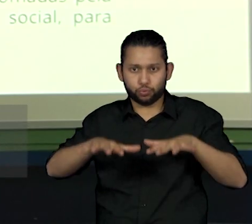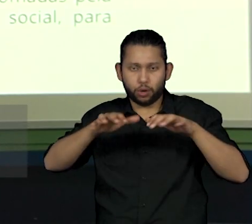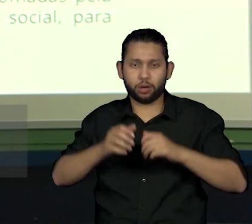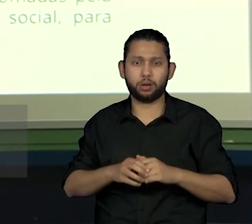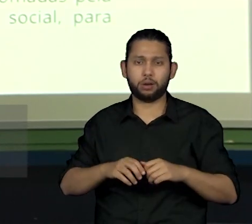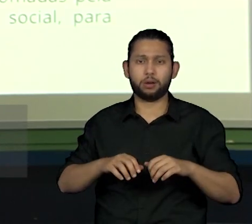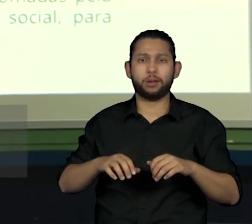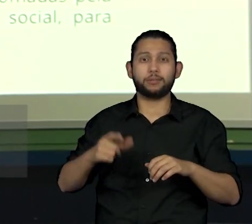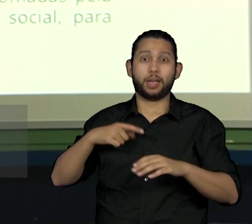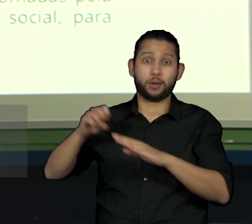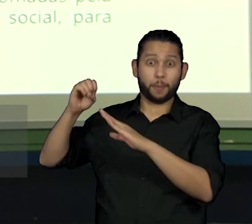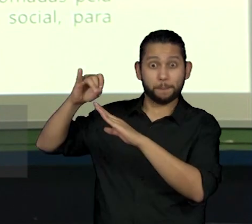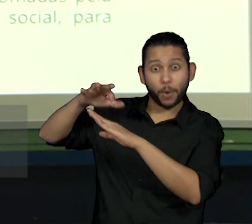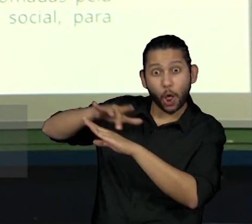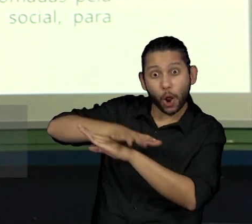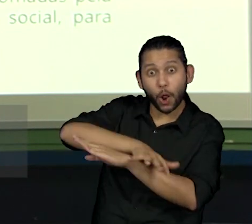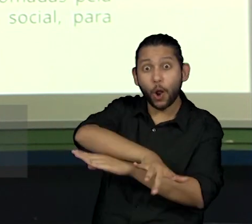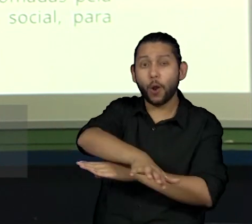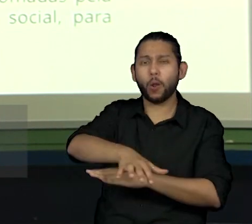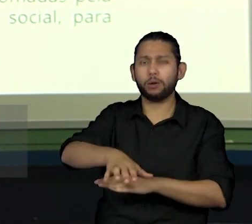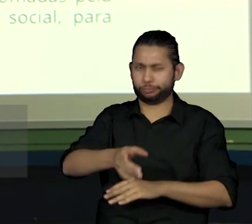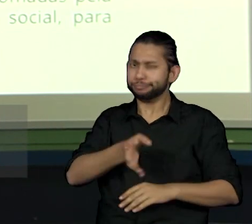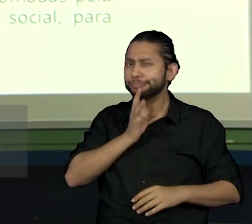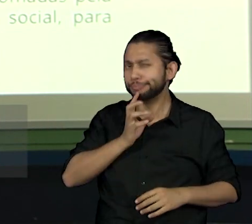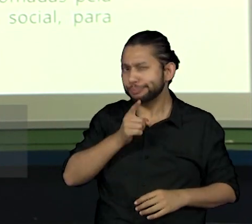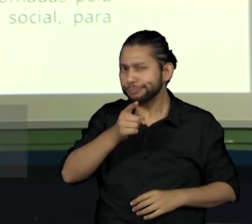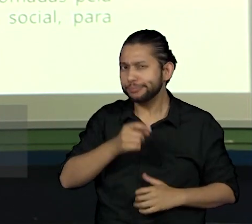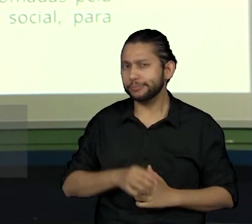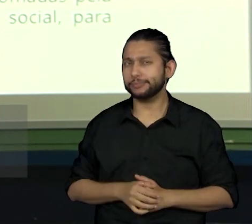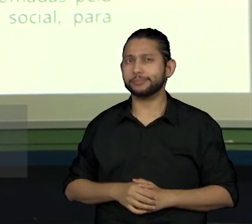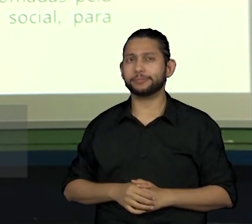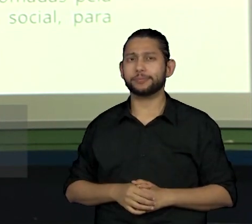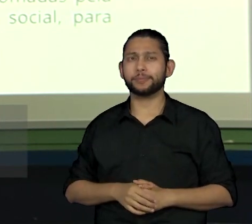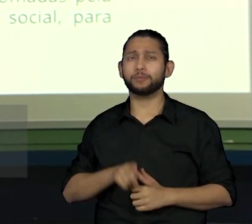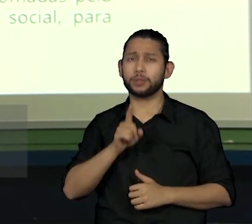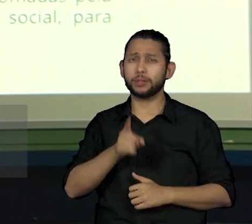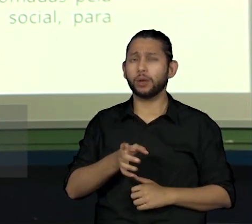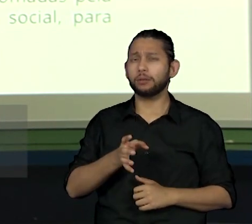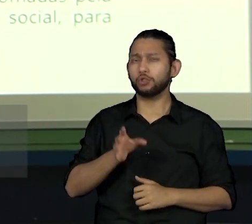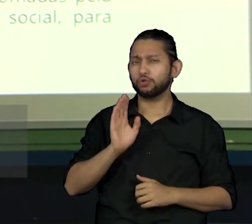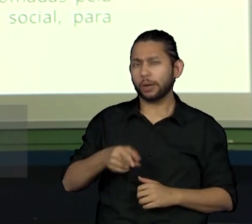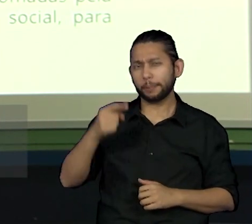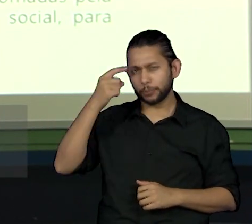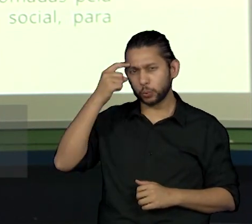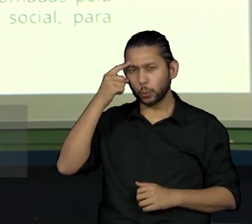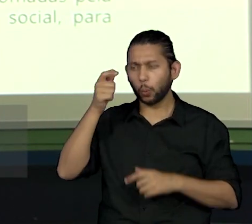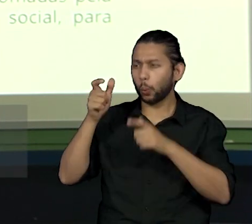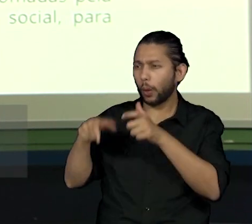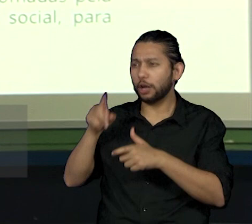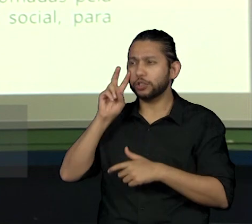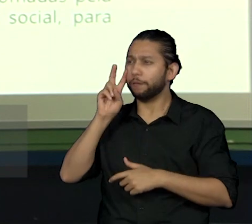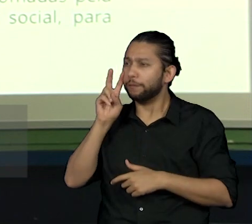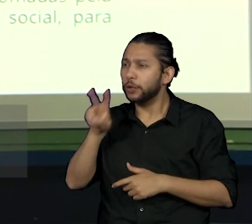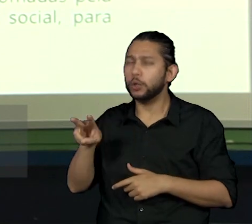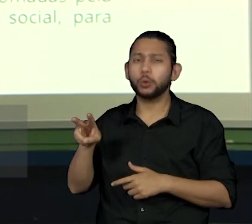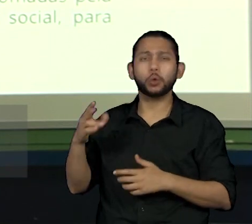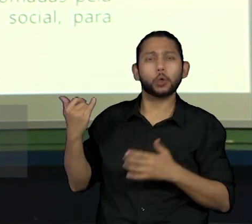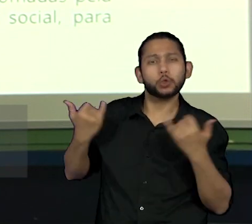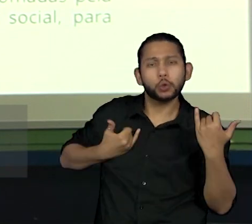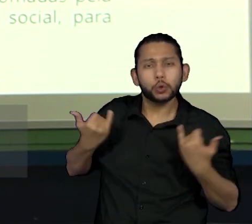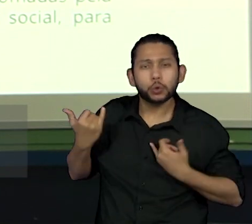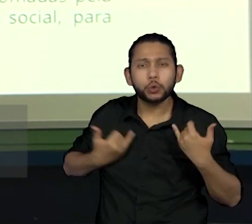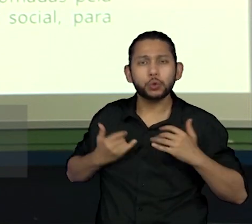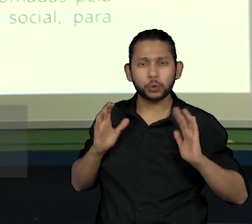movimentos de massa, que é o desmoronamento de encostas. Você já sabe, pensa aí, você já viu alguém ou já ouviu